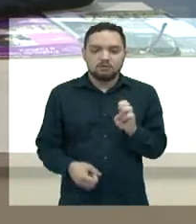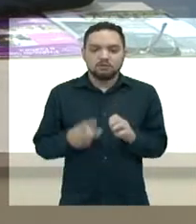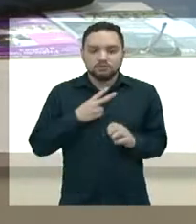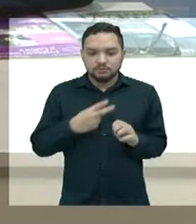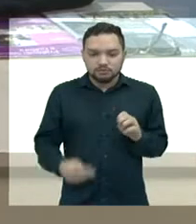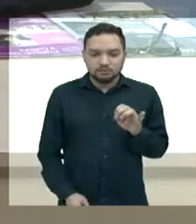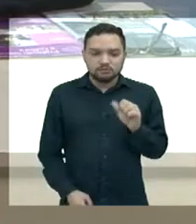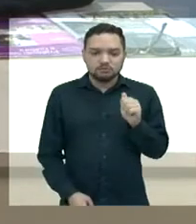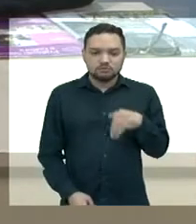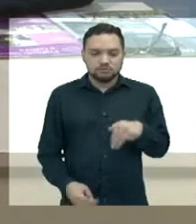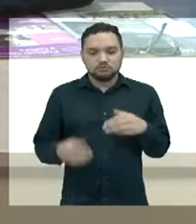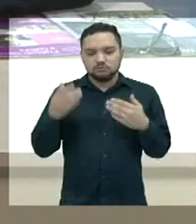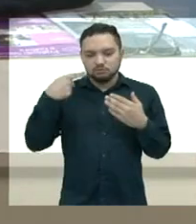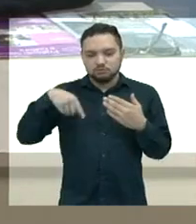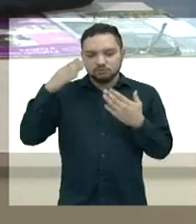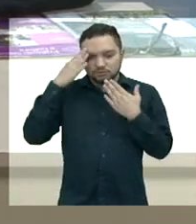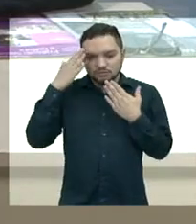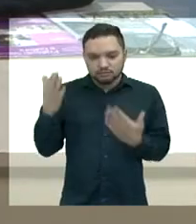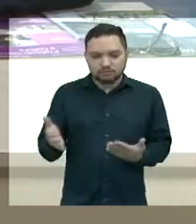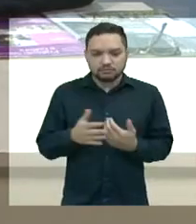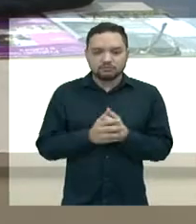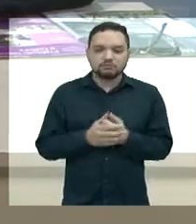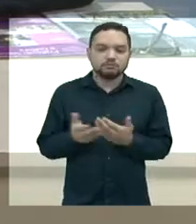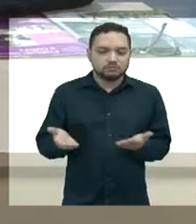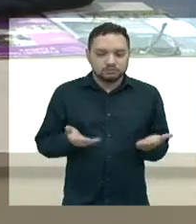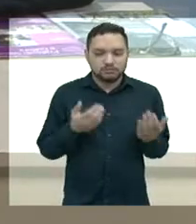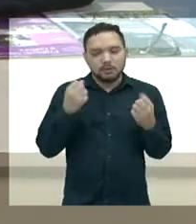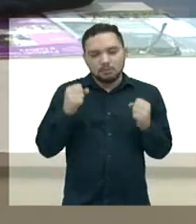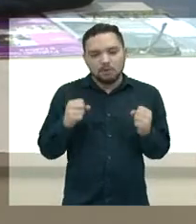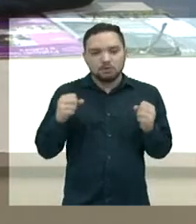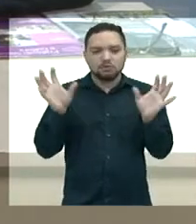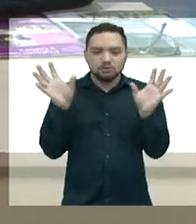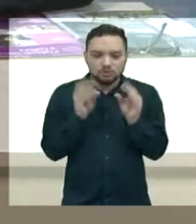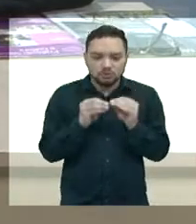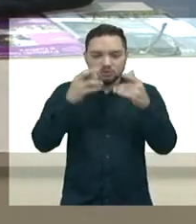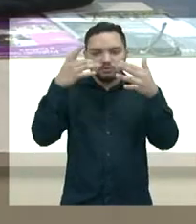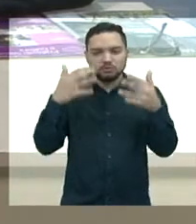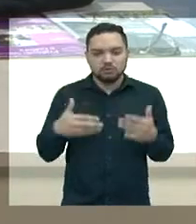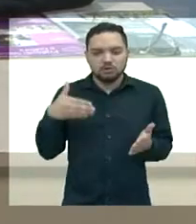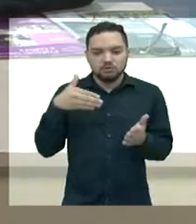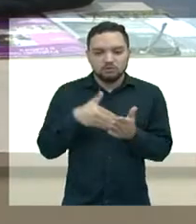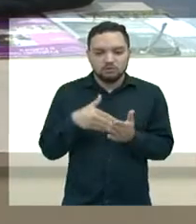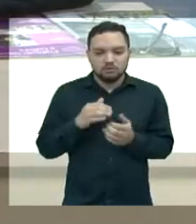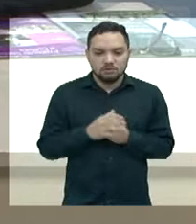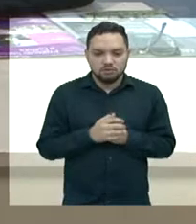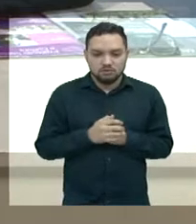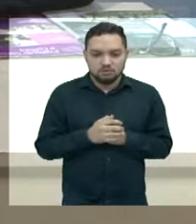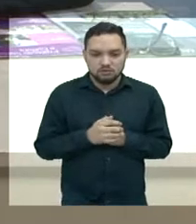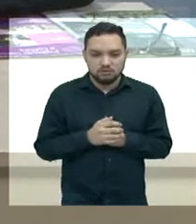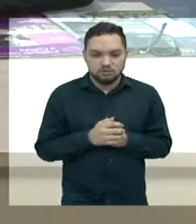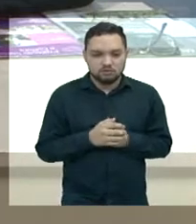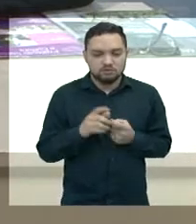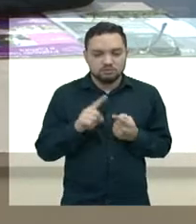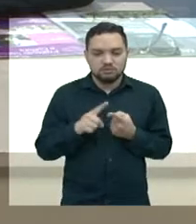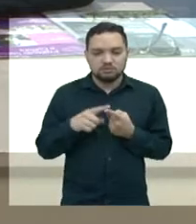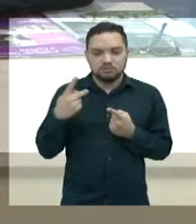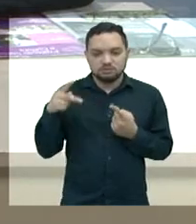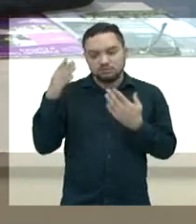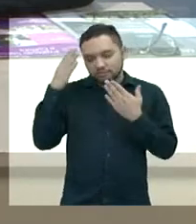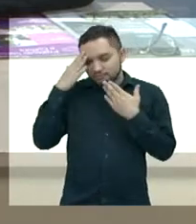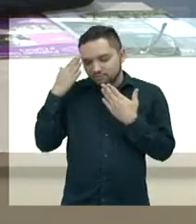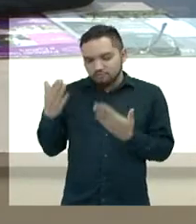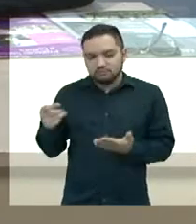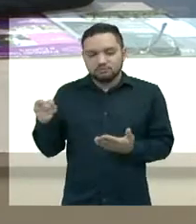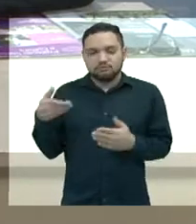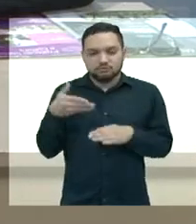conosco agora, nós agradecemos e, vereador, fique à vontade para as suas considerações finais, os nossos agradecimentos pela sua presença importante,